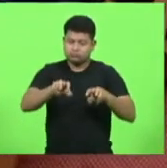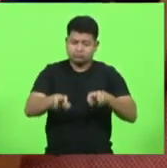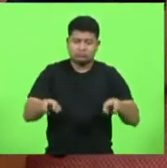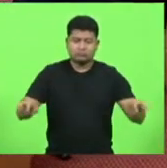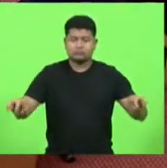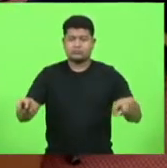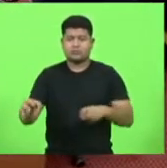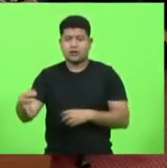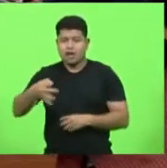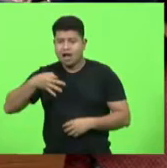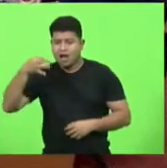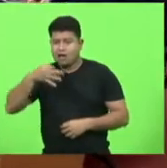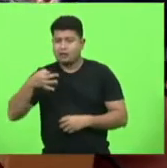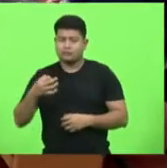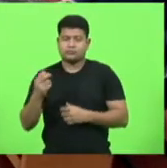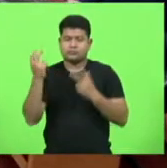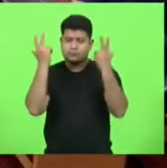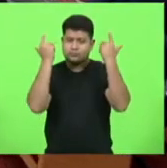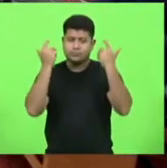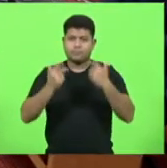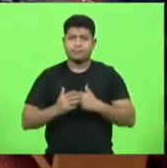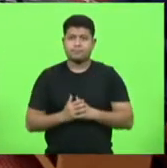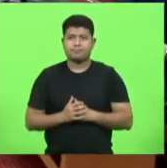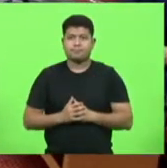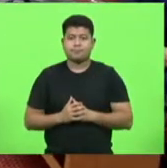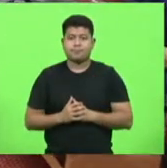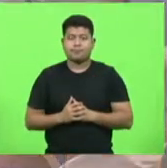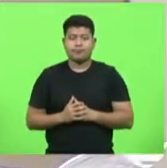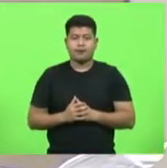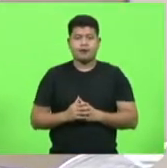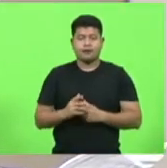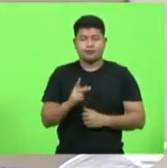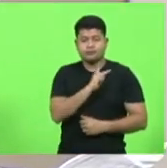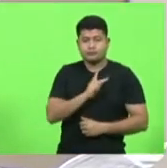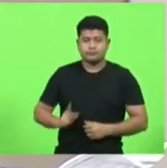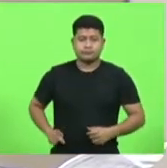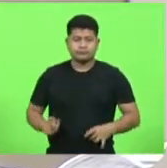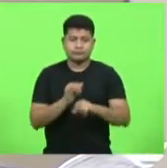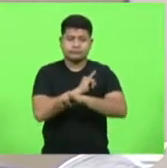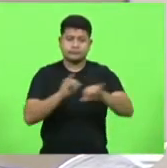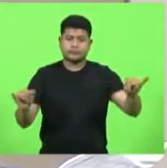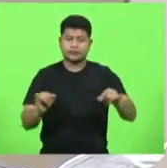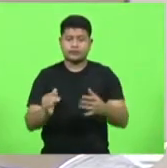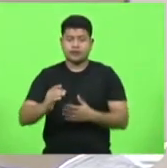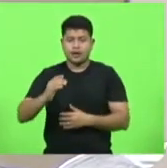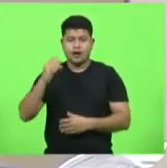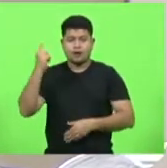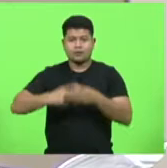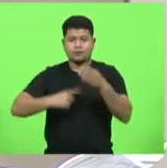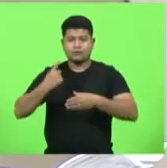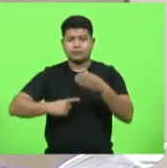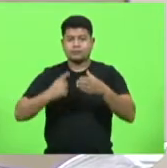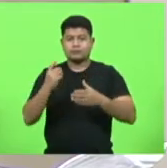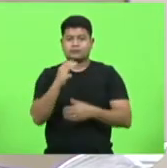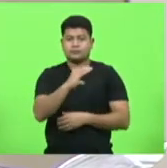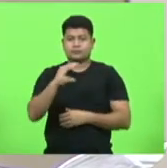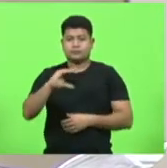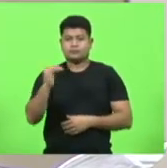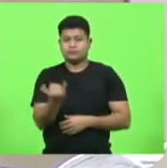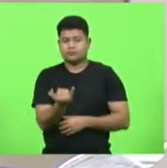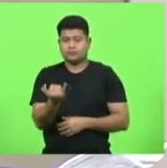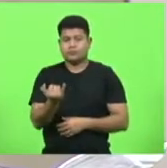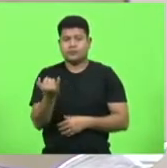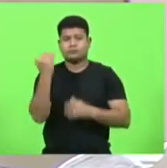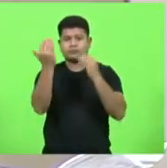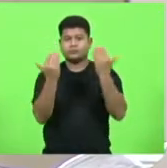deputados e deputadas. A presidência comunica que a Comissão de Constituição e Justiça apresentou o parecer contrário à